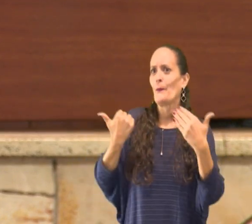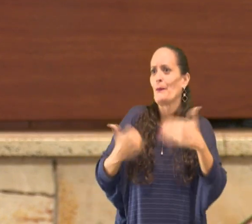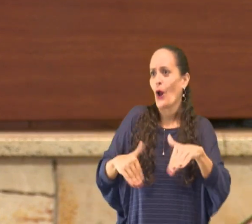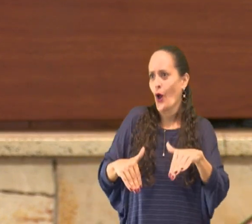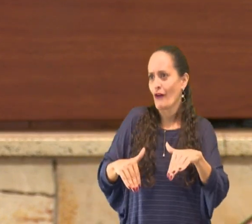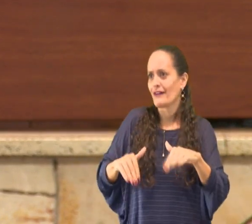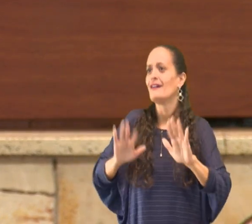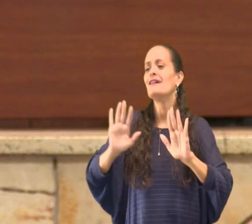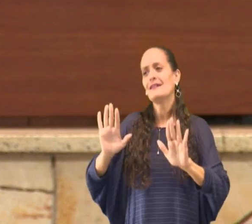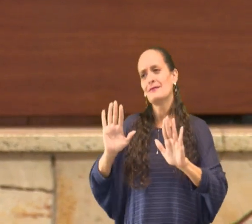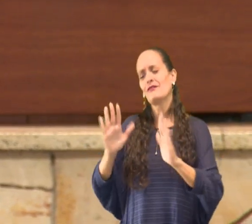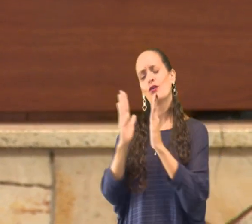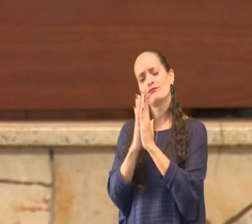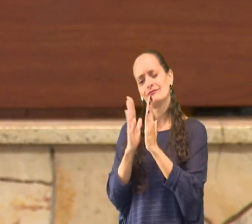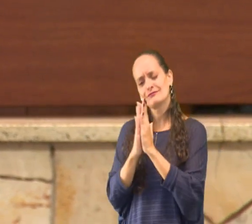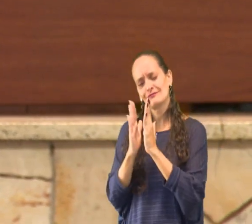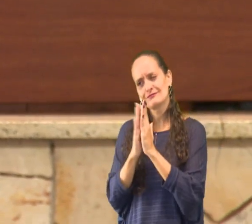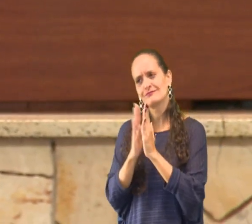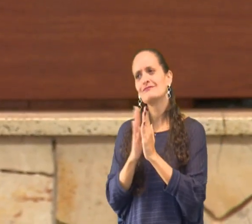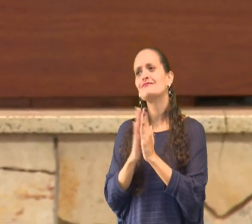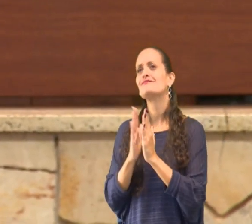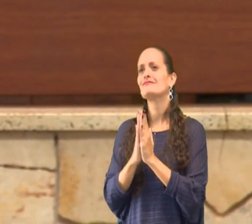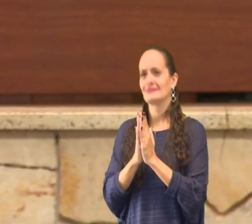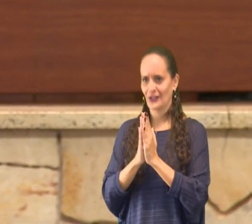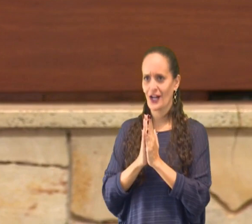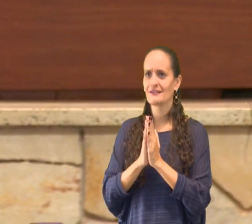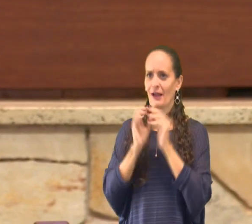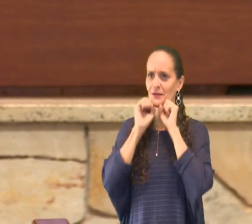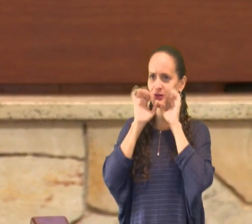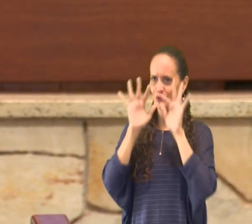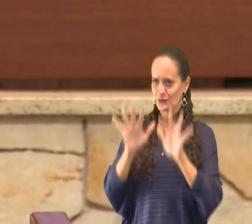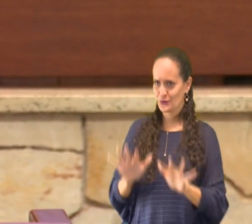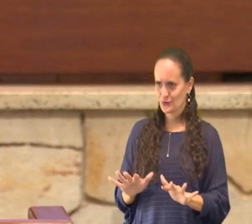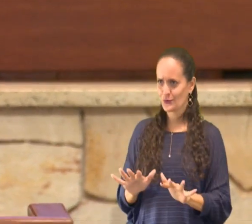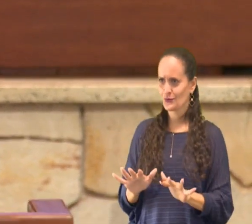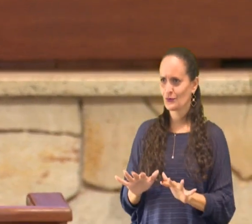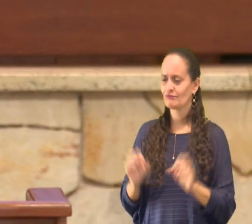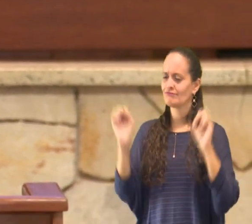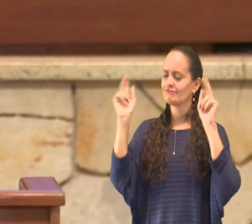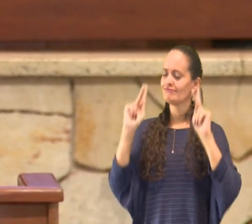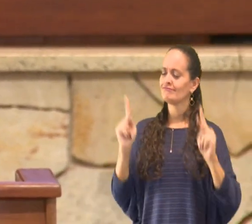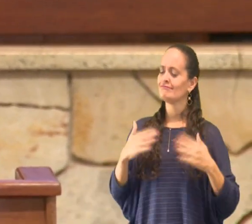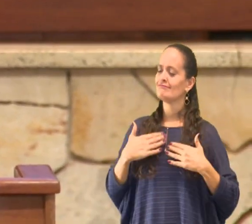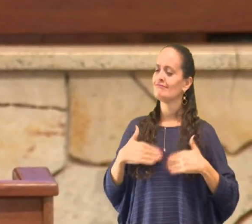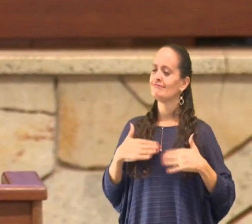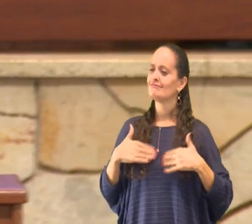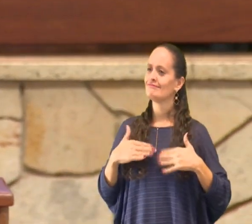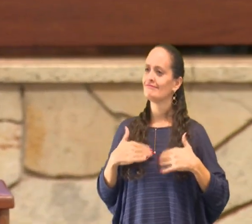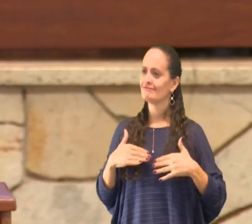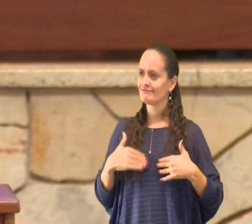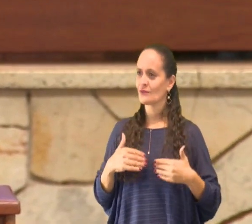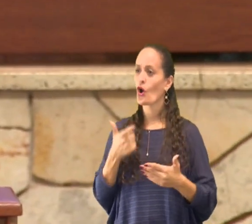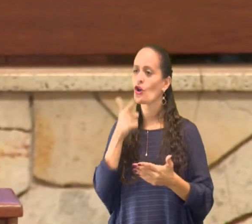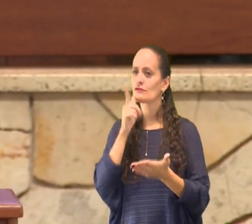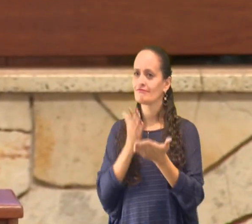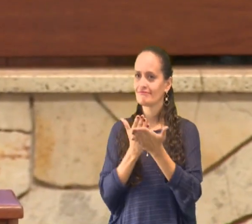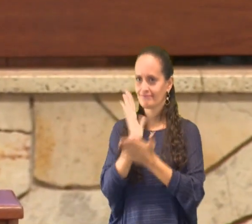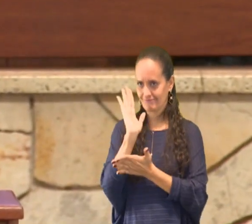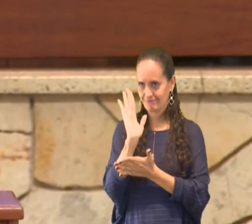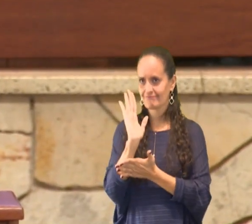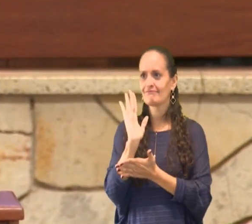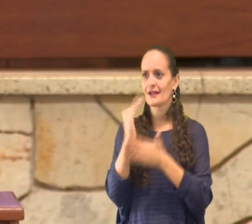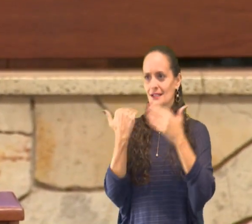vamos colocar a vida dos nossos adolescentes nas mãos do Senhor, para que eles possam ir bem nessa prova, e